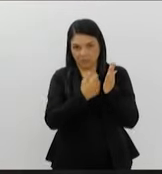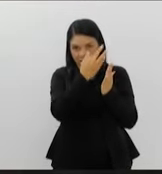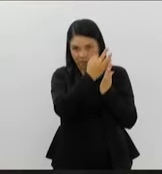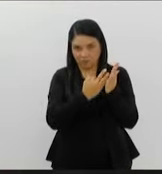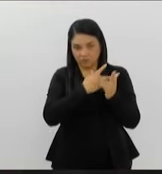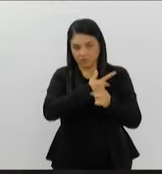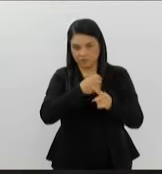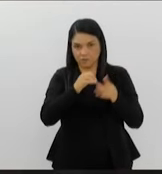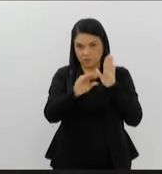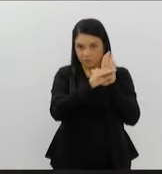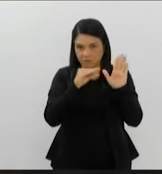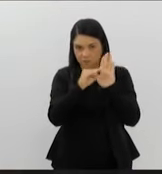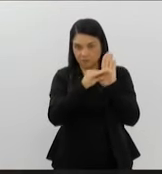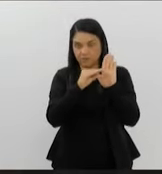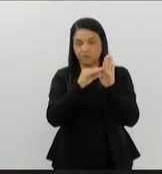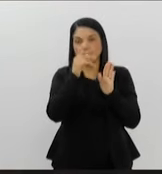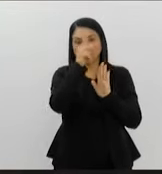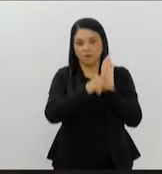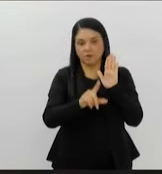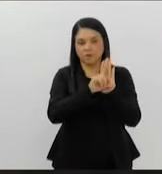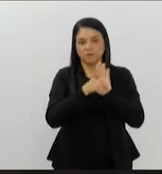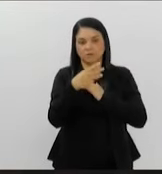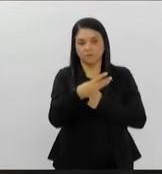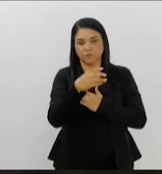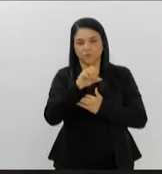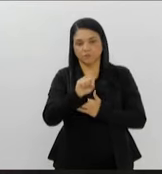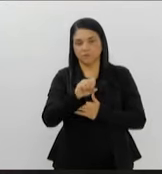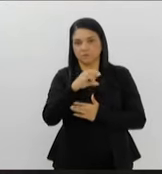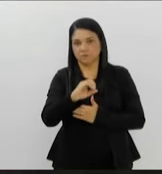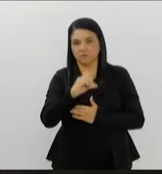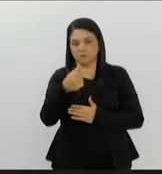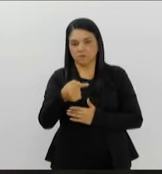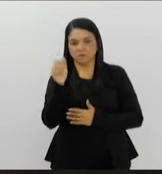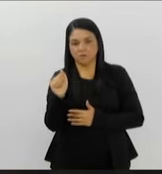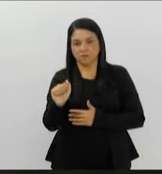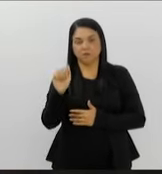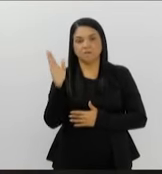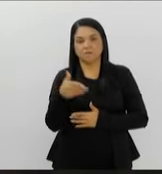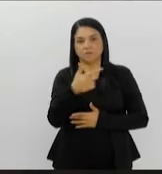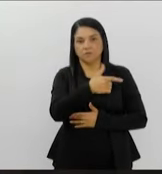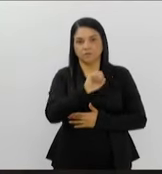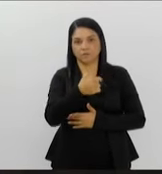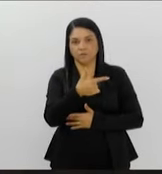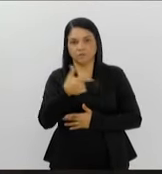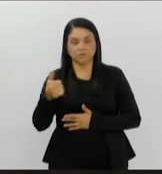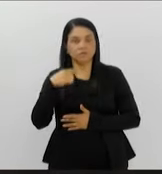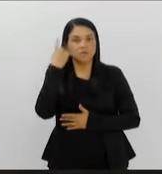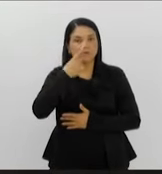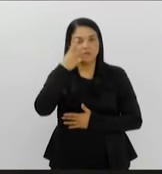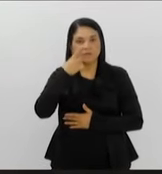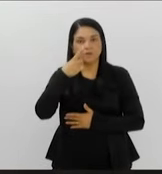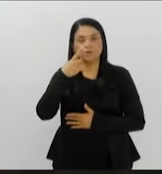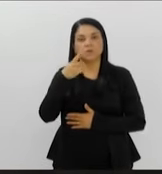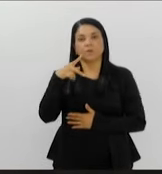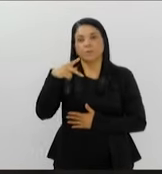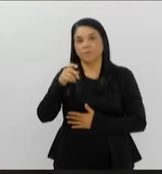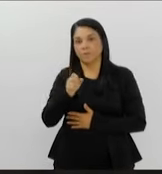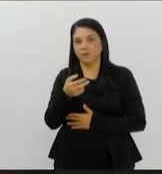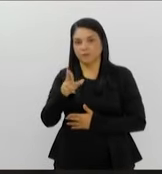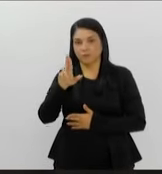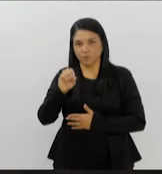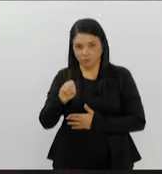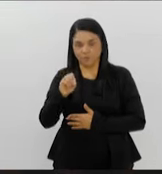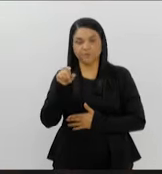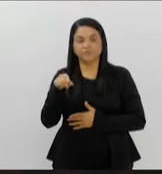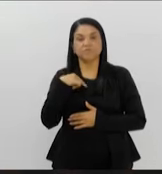assim emendada. Projeto de lei número 3.807-A de 2021, de autoria do deputado doutor Pedro Ricardo,